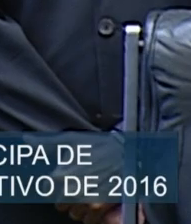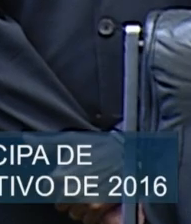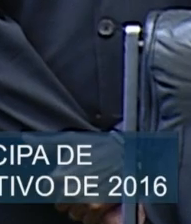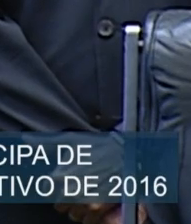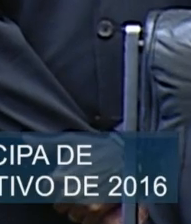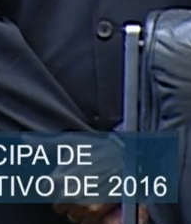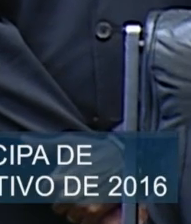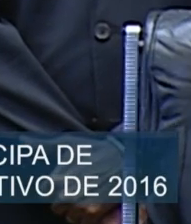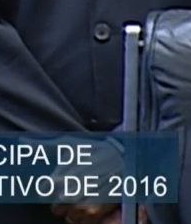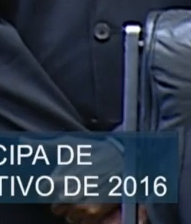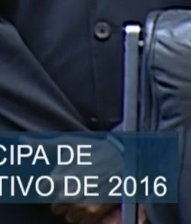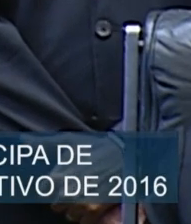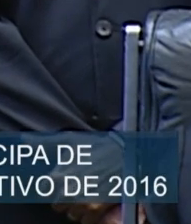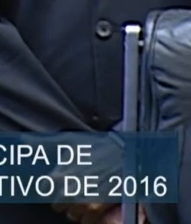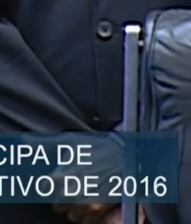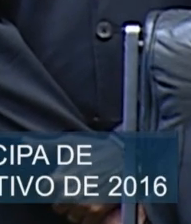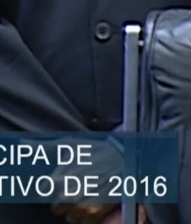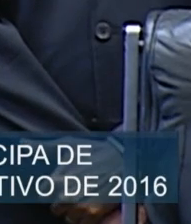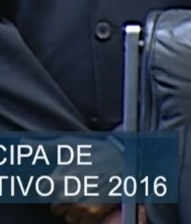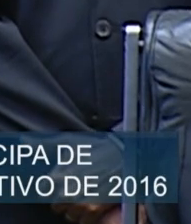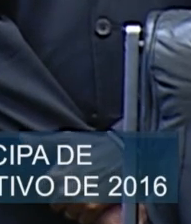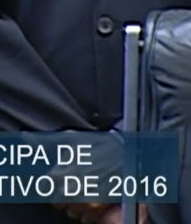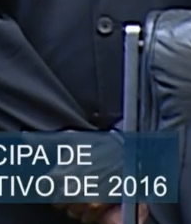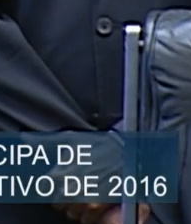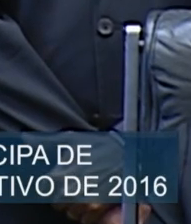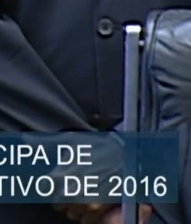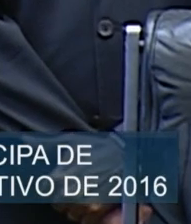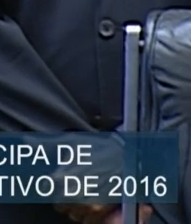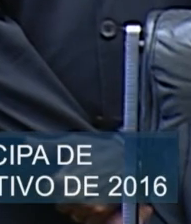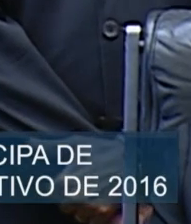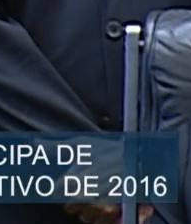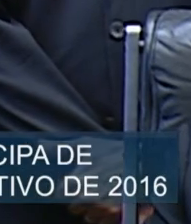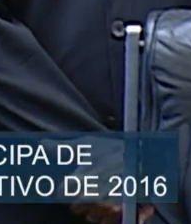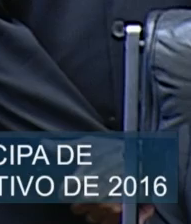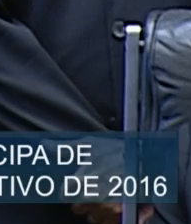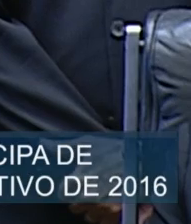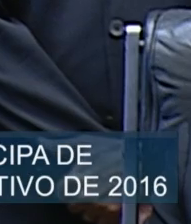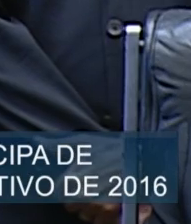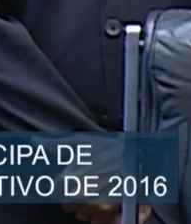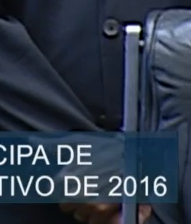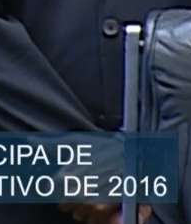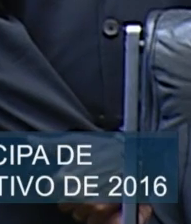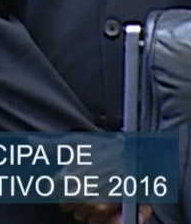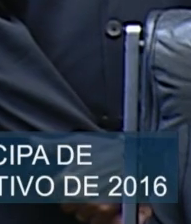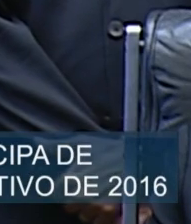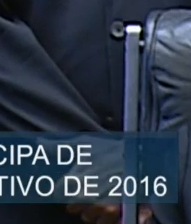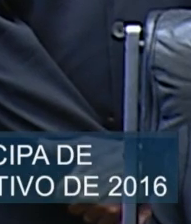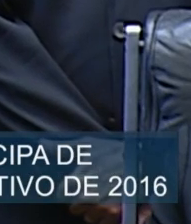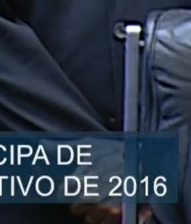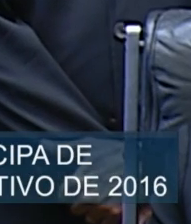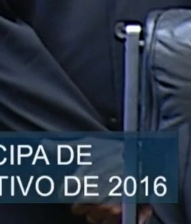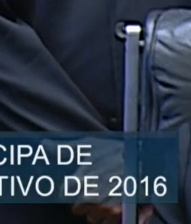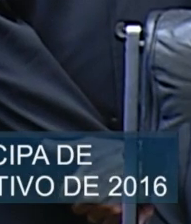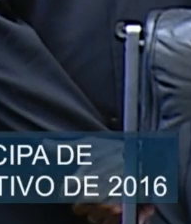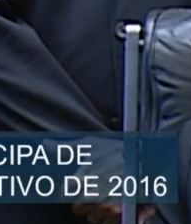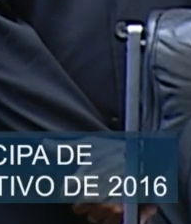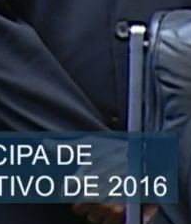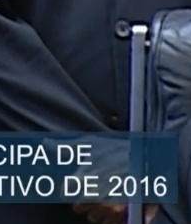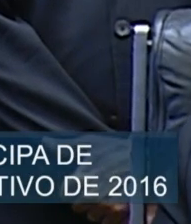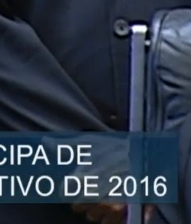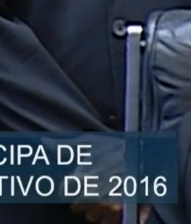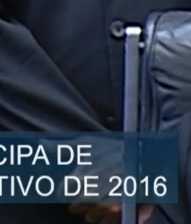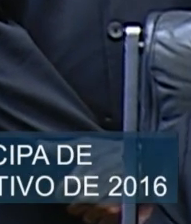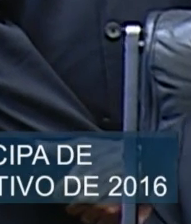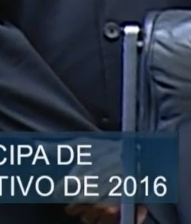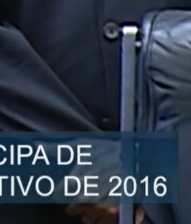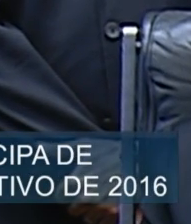Espero, ao longo deste ano, contar mais uma vez com a parceria do Congresso Nacional